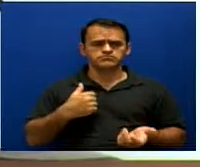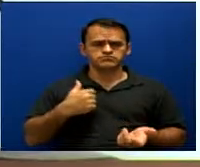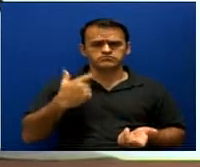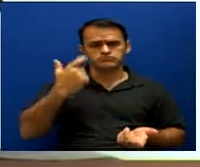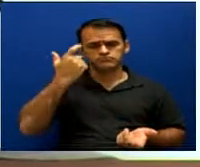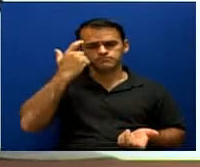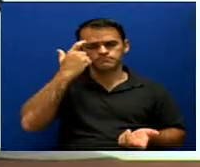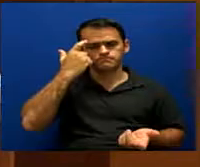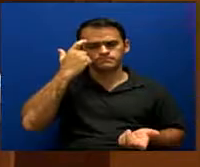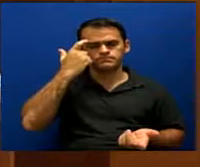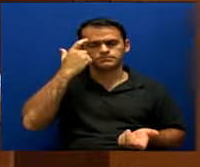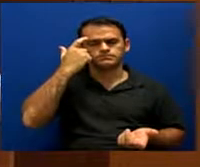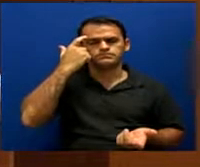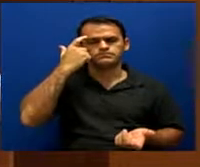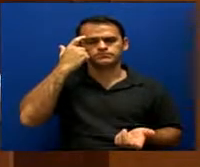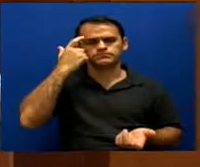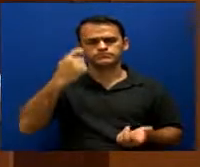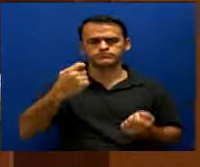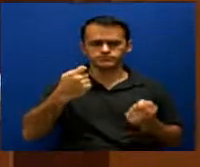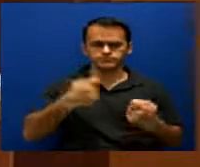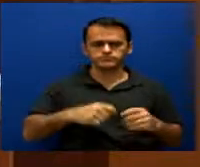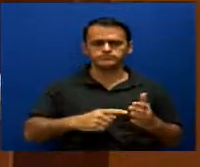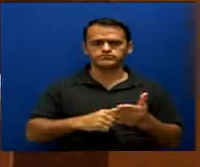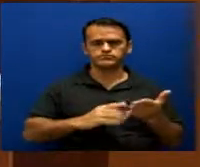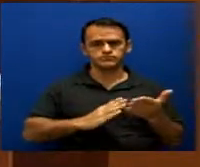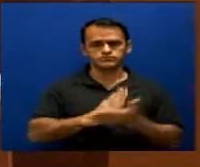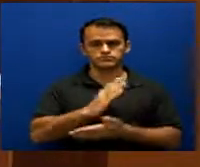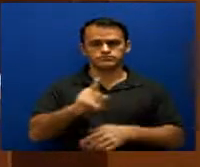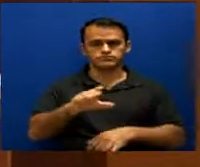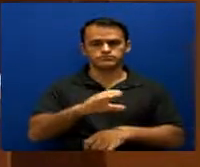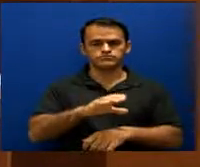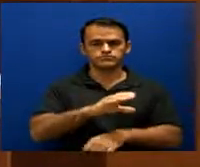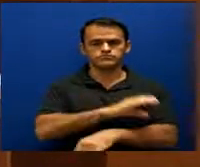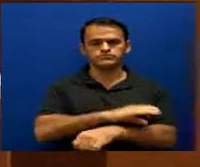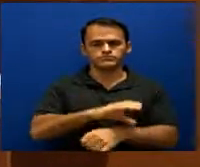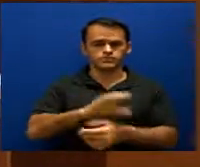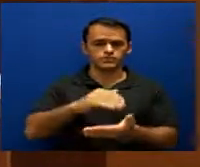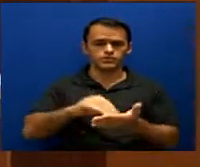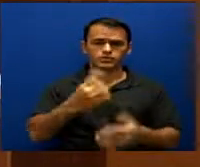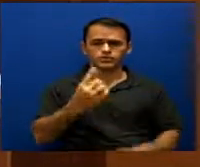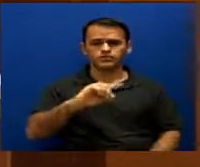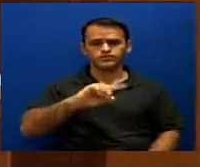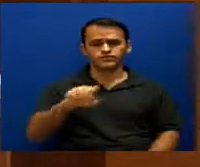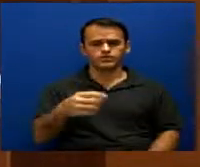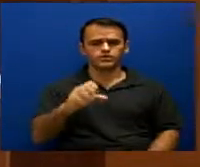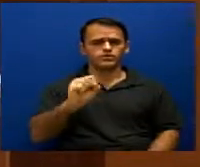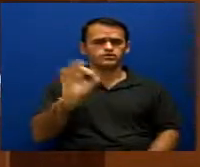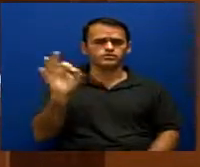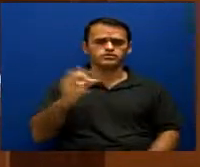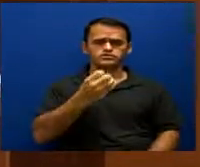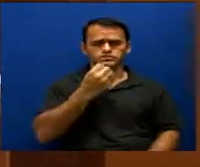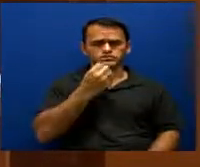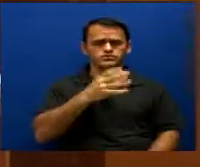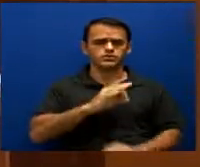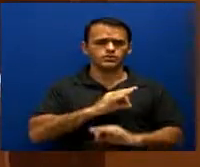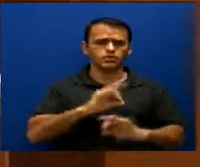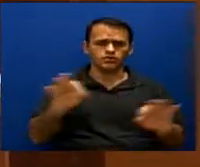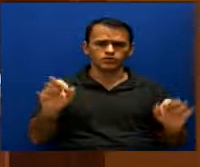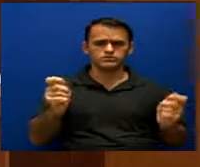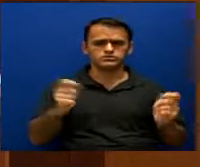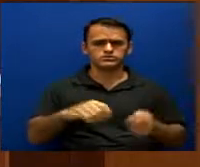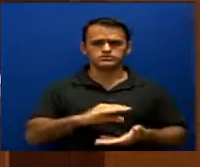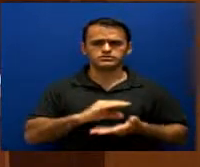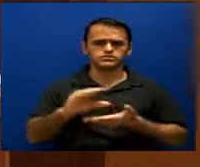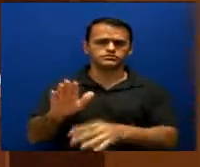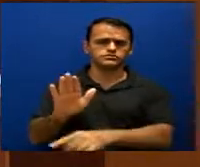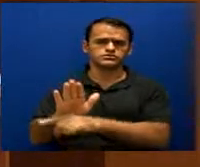que ela tem que ser aprovada, e a cultura, 1,8, está ótimo, eu acho que... Tem que ter, você vê